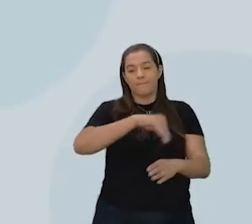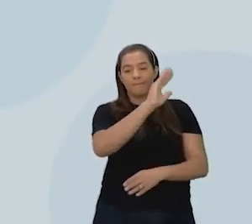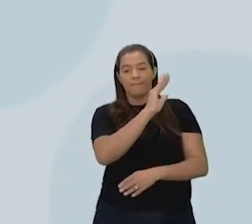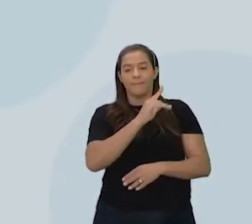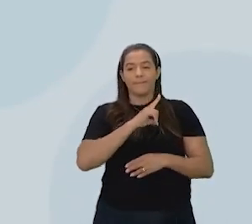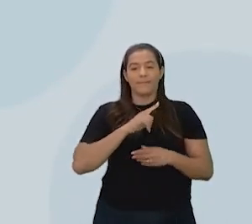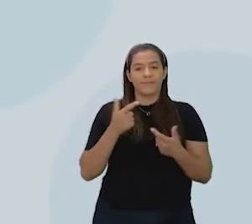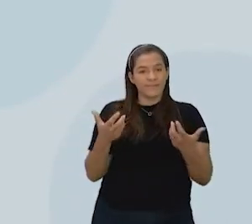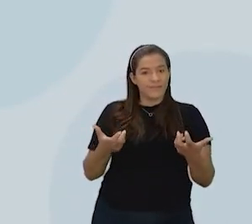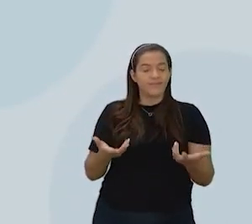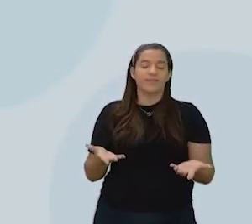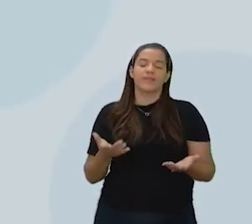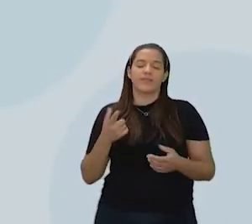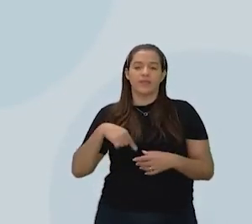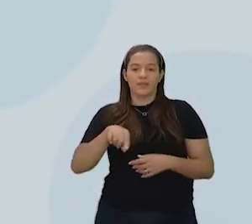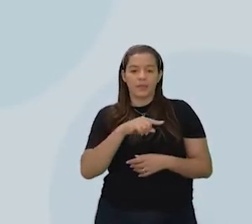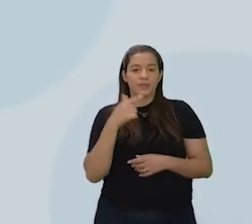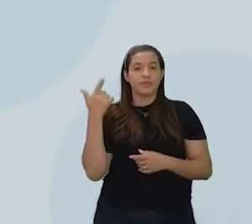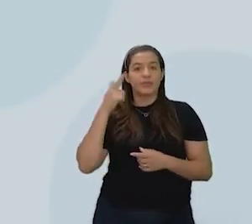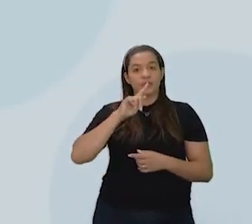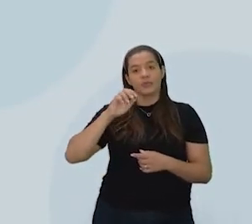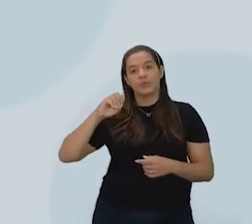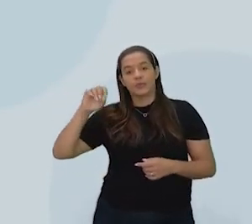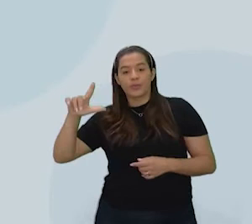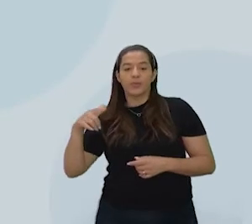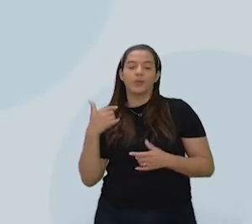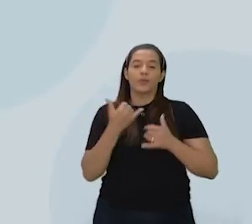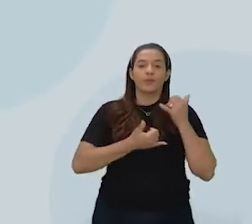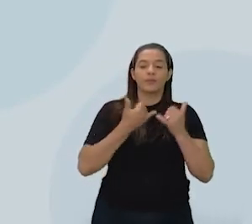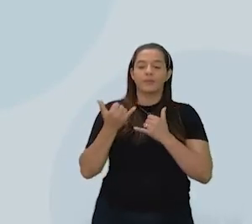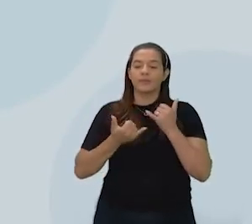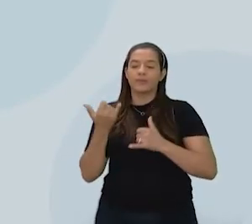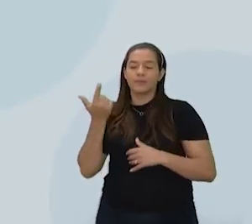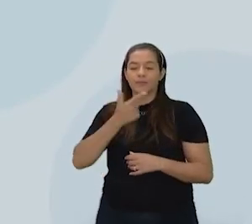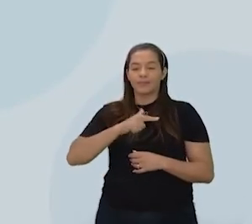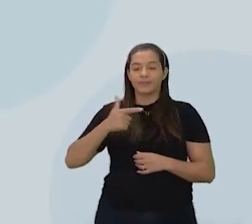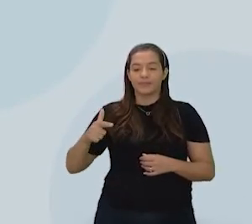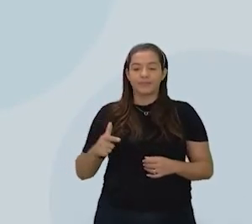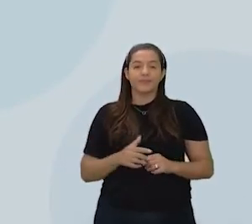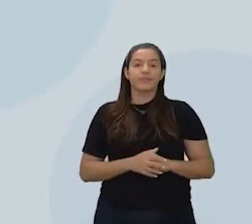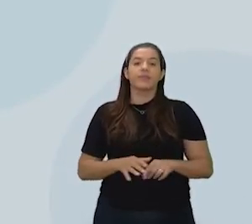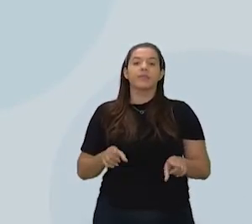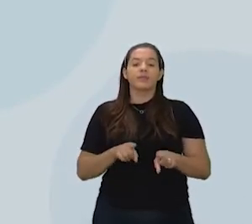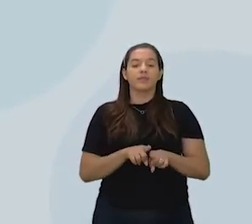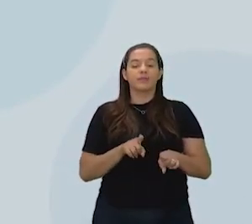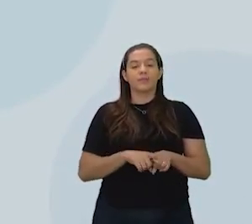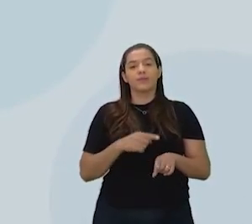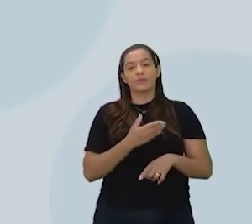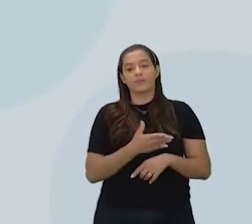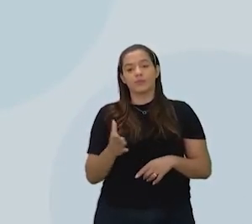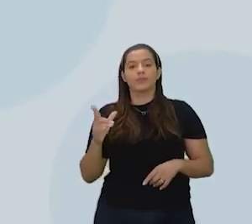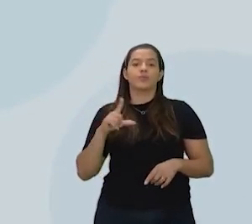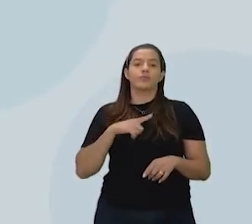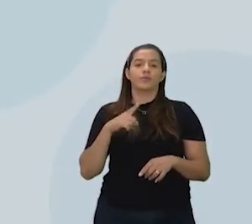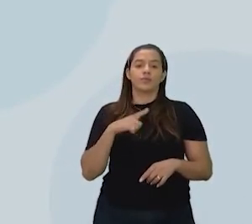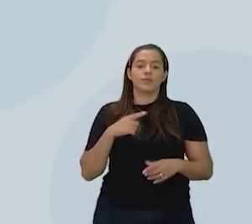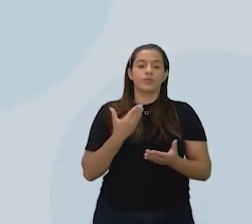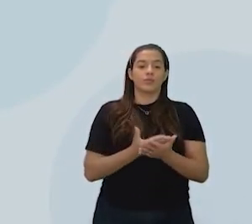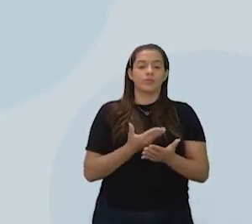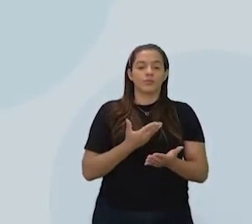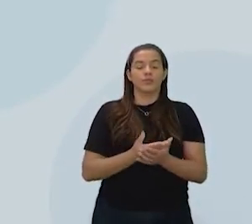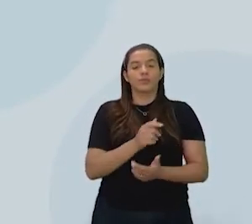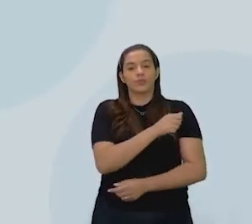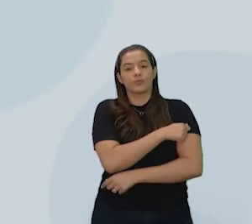chutando, né? E aí marcando gol, jogando um pouquinho mais. E para os nossos estudantes fica aí essa questão